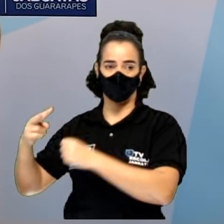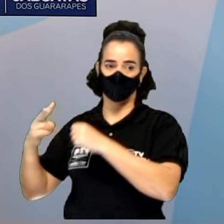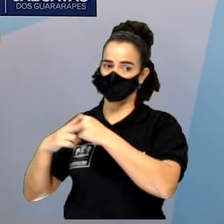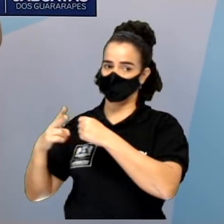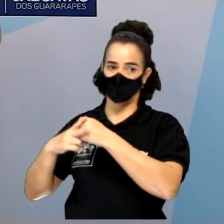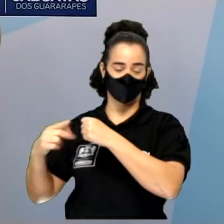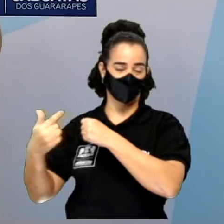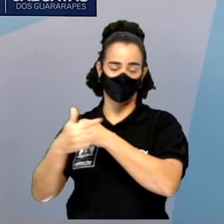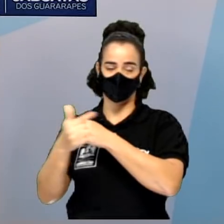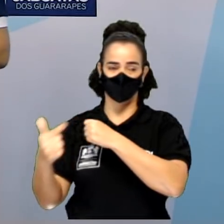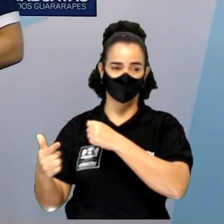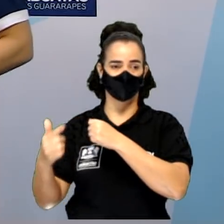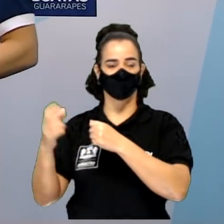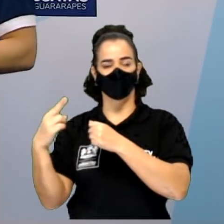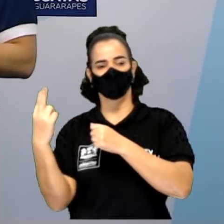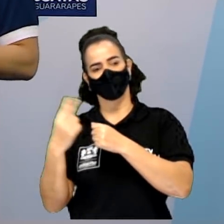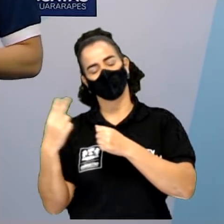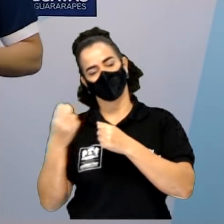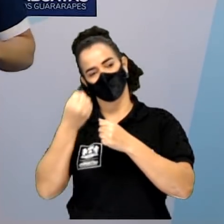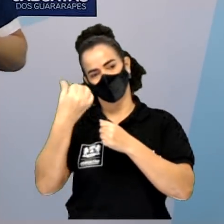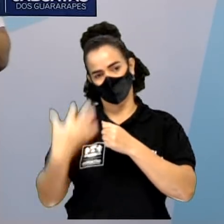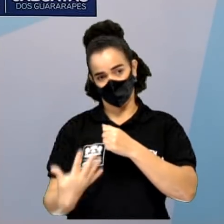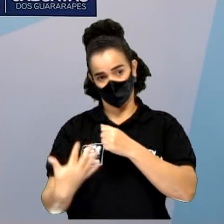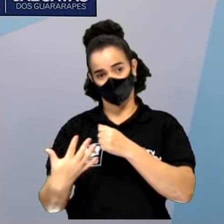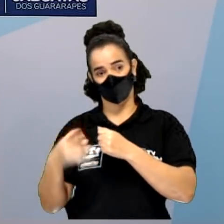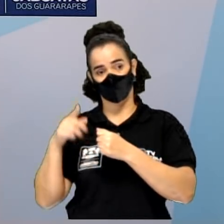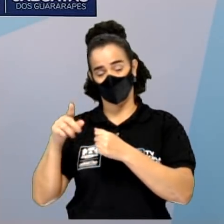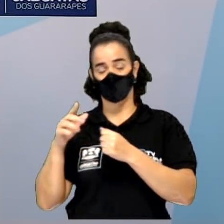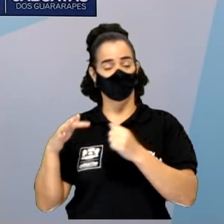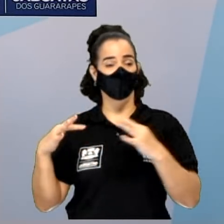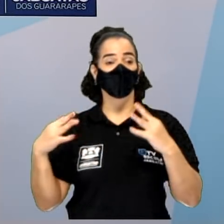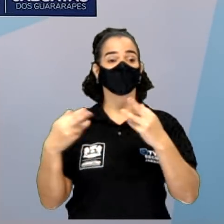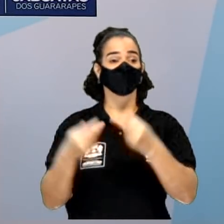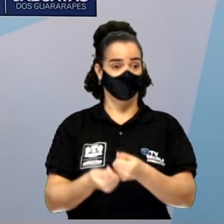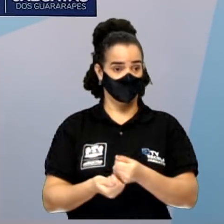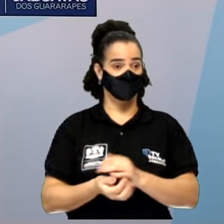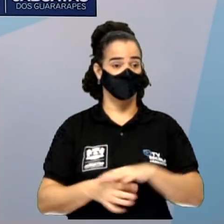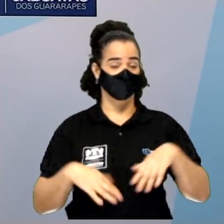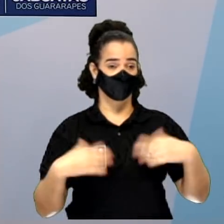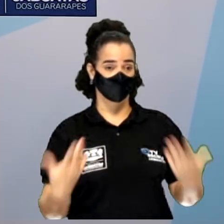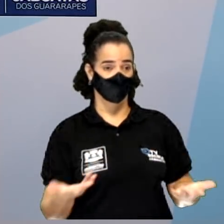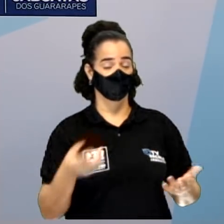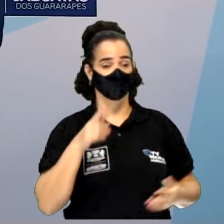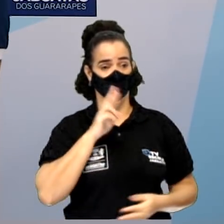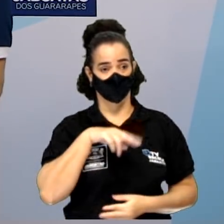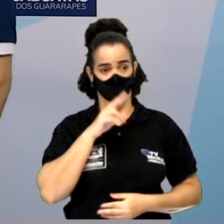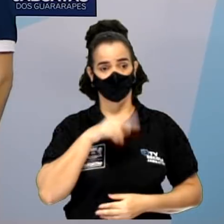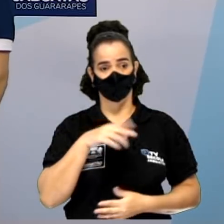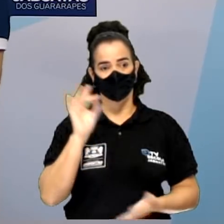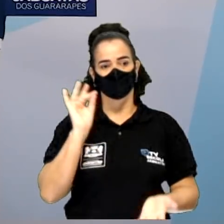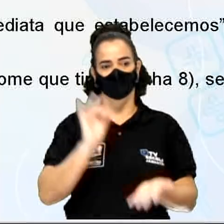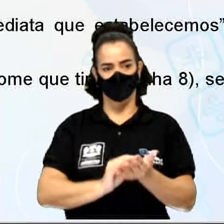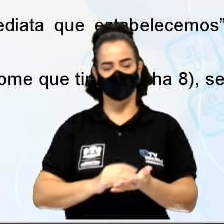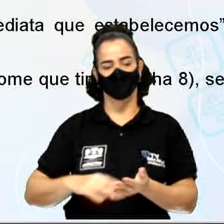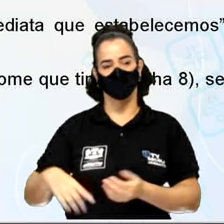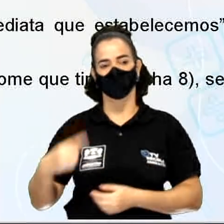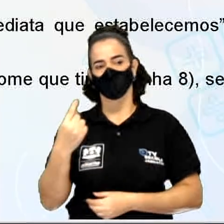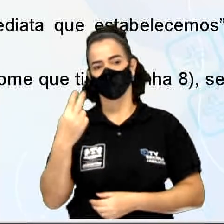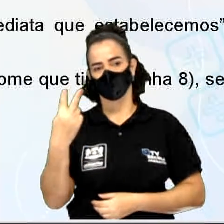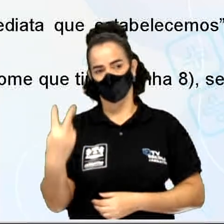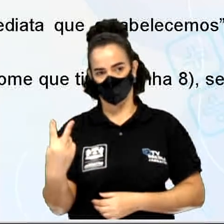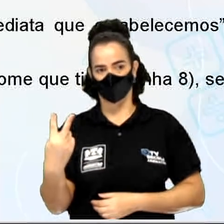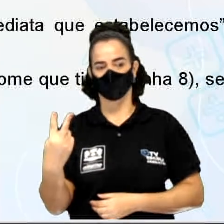tem valor explicativo, ele tem valor conclusivo. Logo a gente chega à nossa resposta confirmando que apenas os itens 1 e